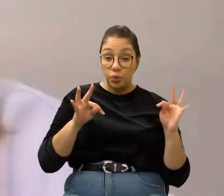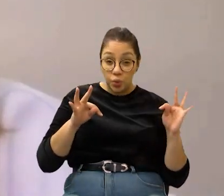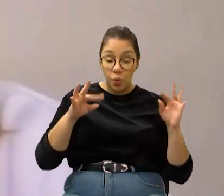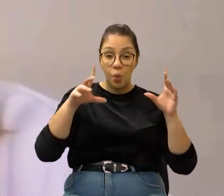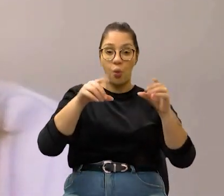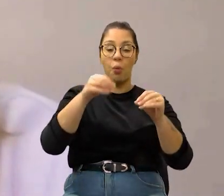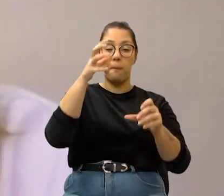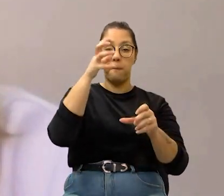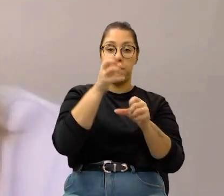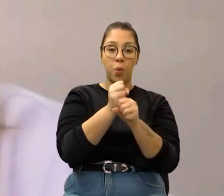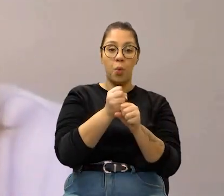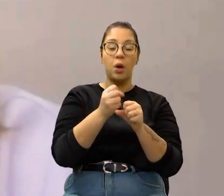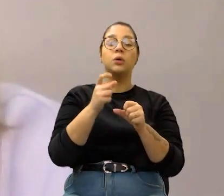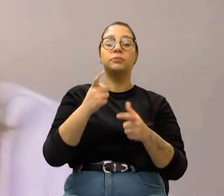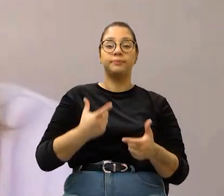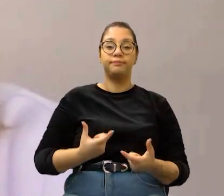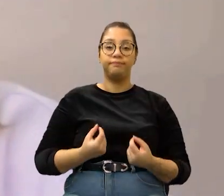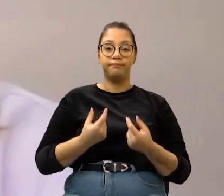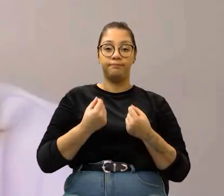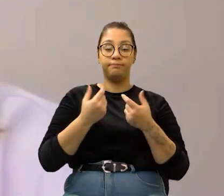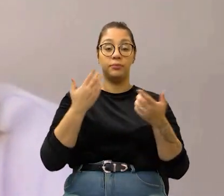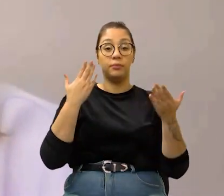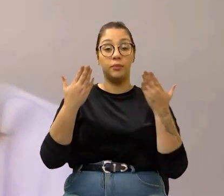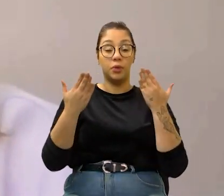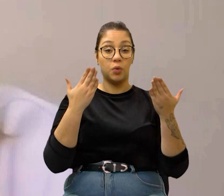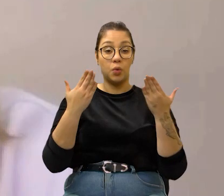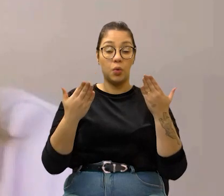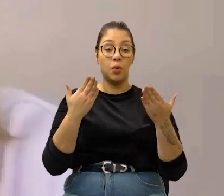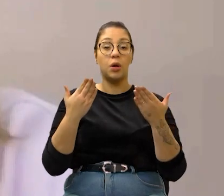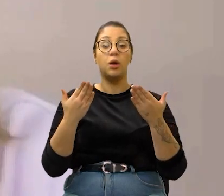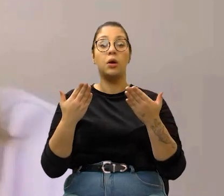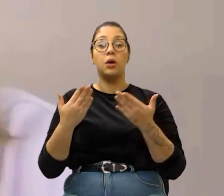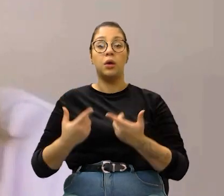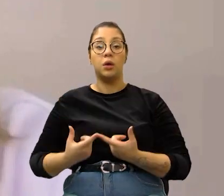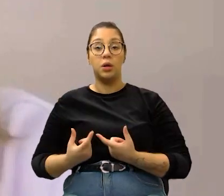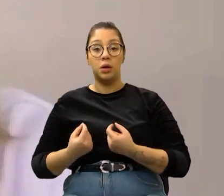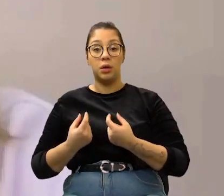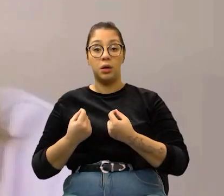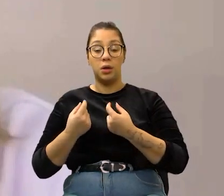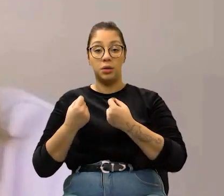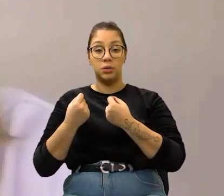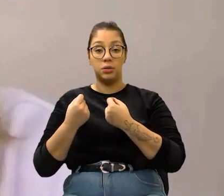tumores, fazendo comparações com câncer de